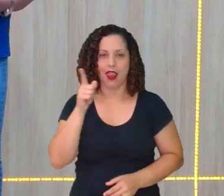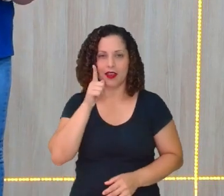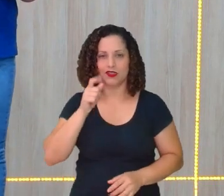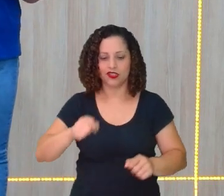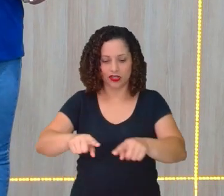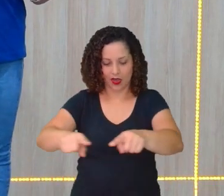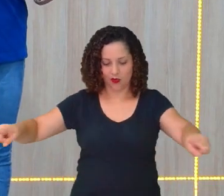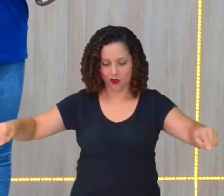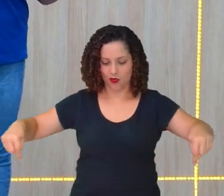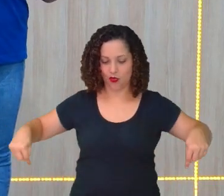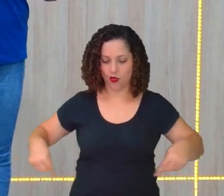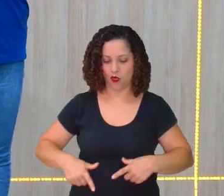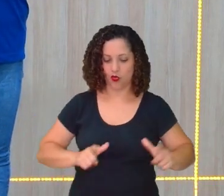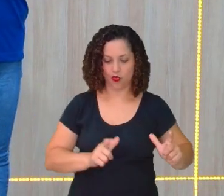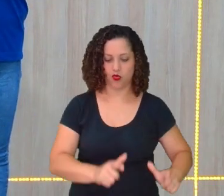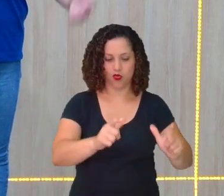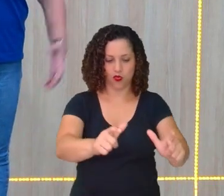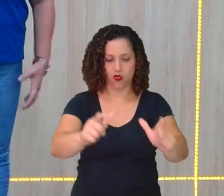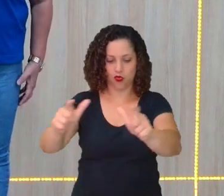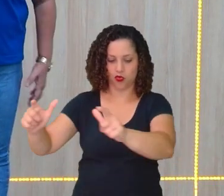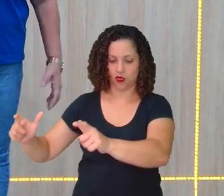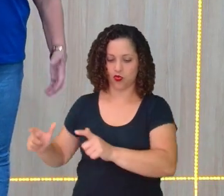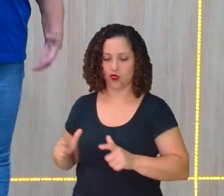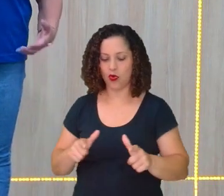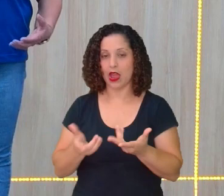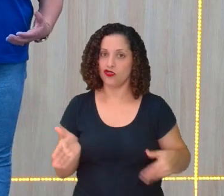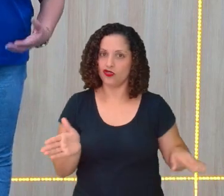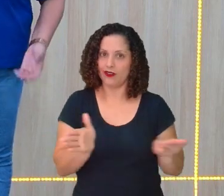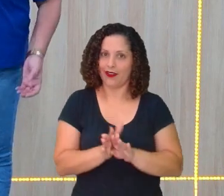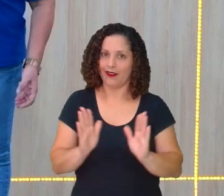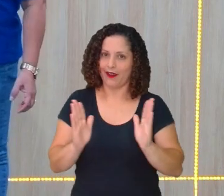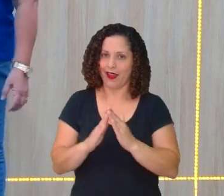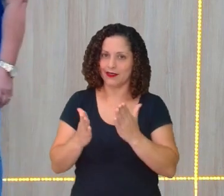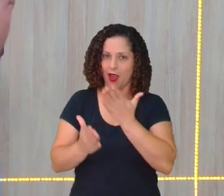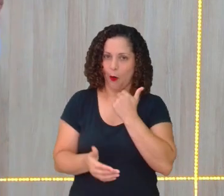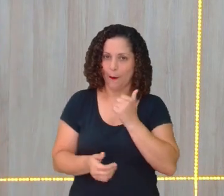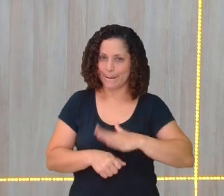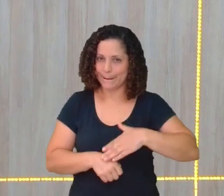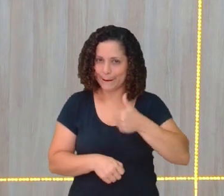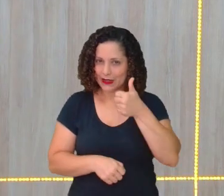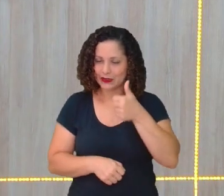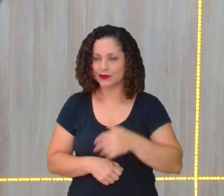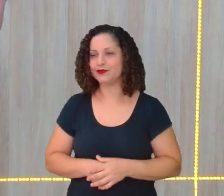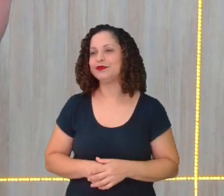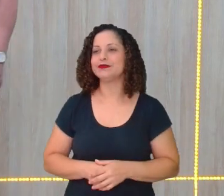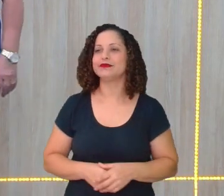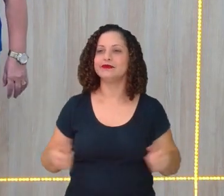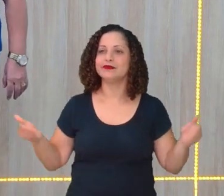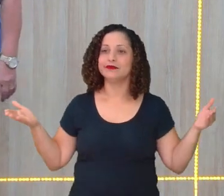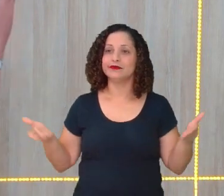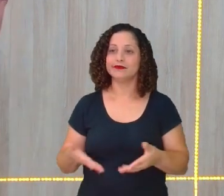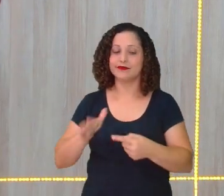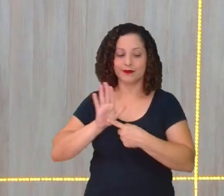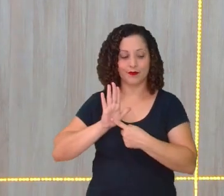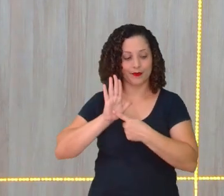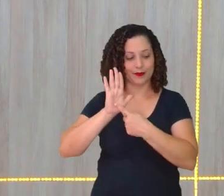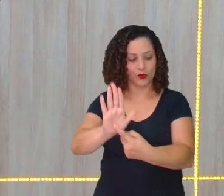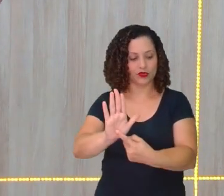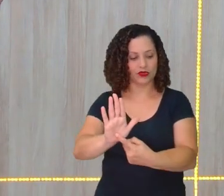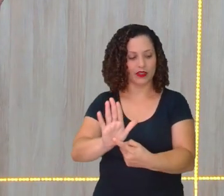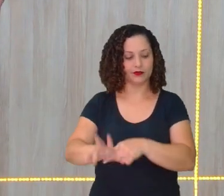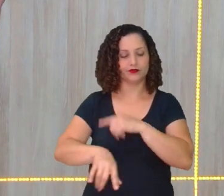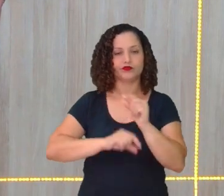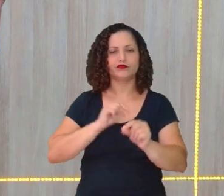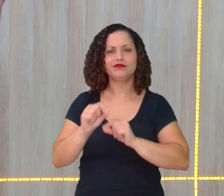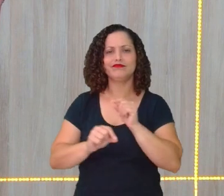Um lanche rápido, né? Quando chegar em casa, faz uma refeição mais reforçada. Eu estou trazendo mais uma vez aqui, que na hora da apresentação,